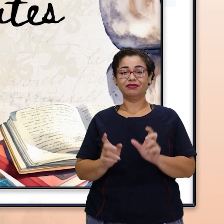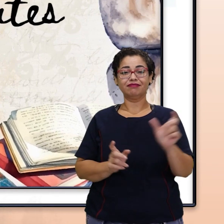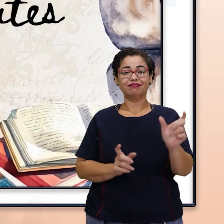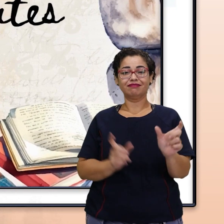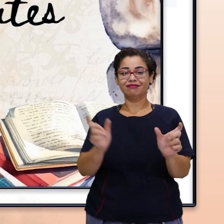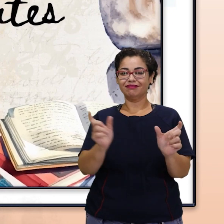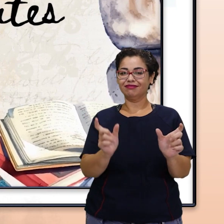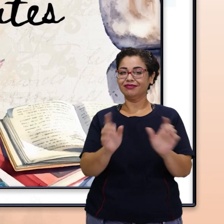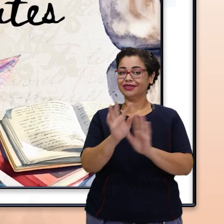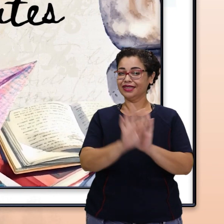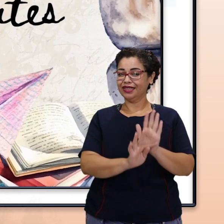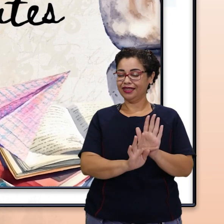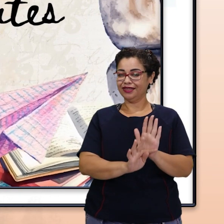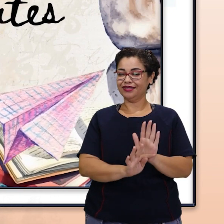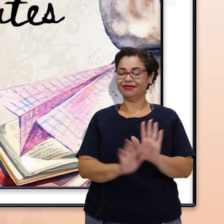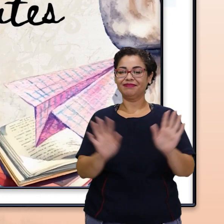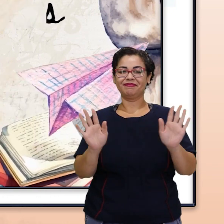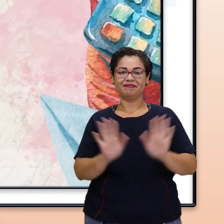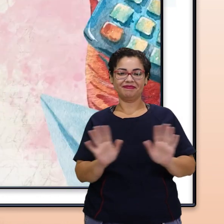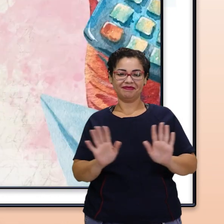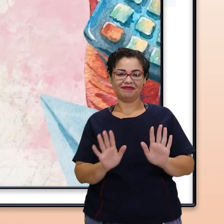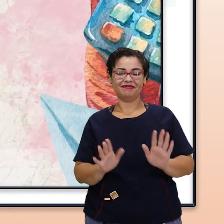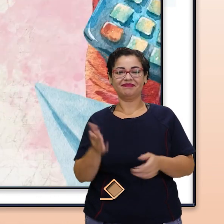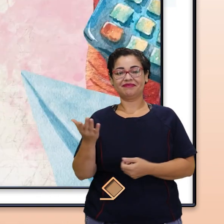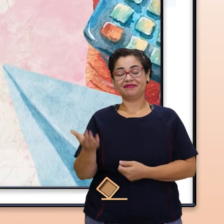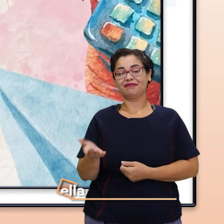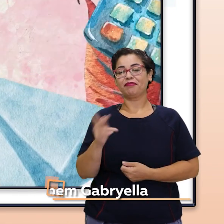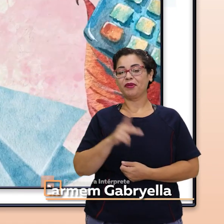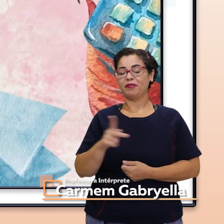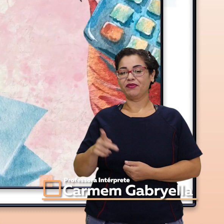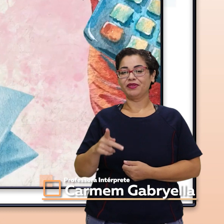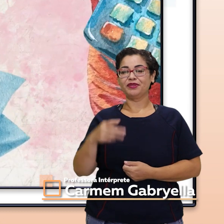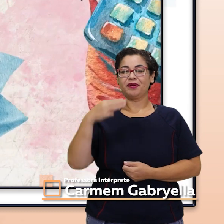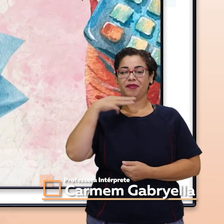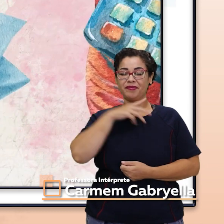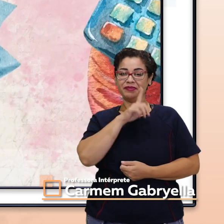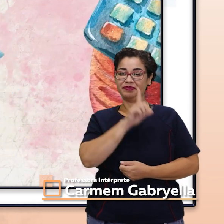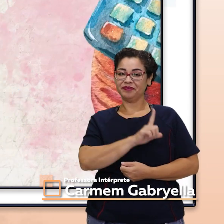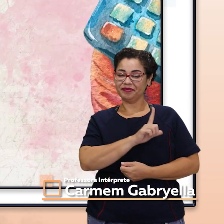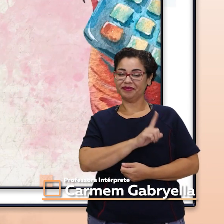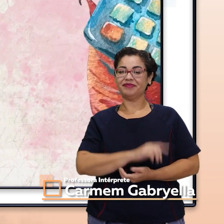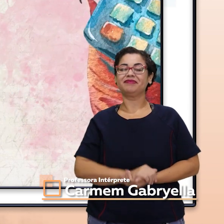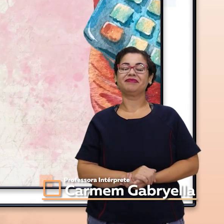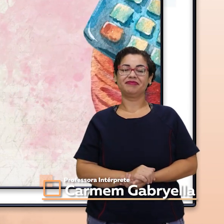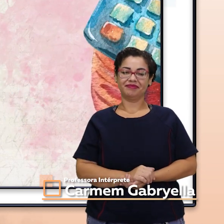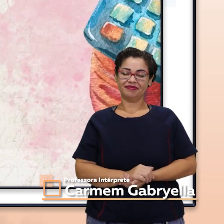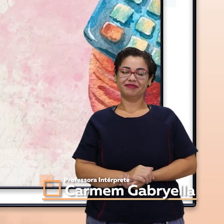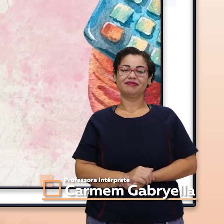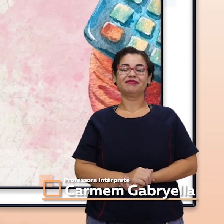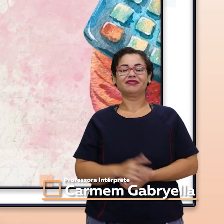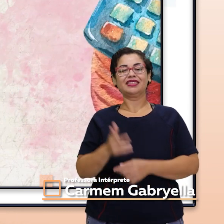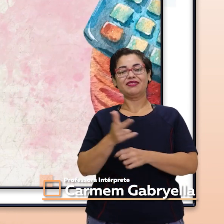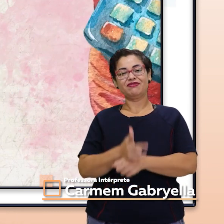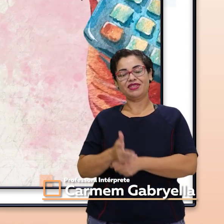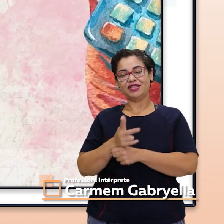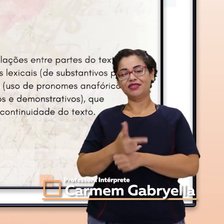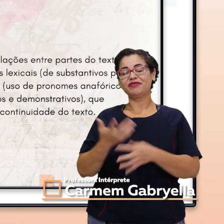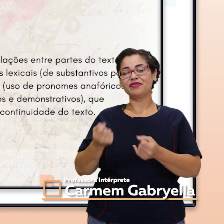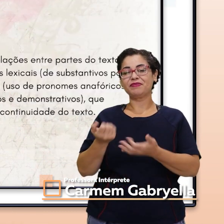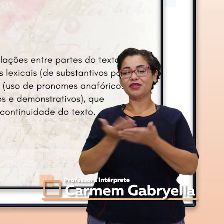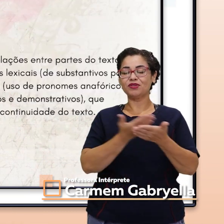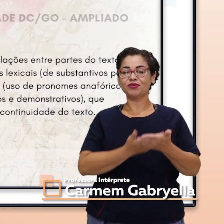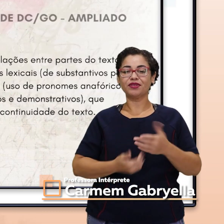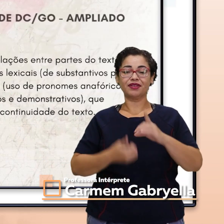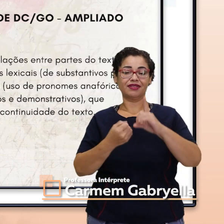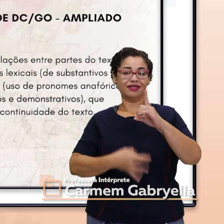Relacionando partes de um texto. Olá pessoal, eu sou o professor Marlon Santos e neste vídeo